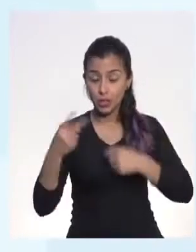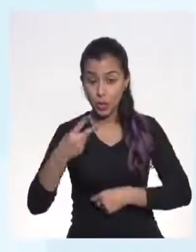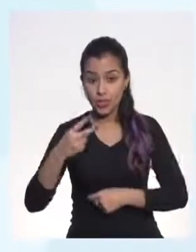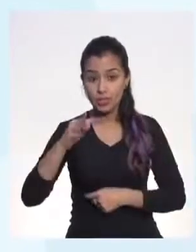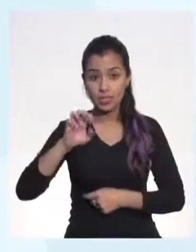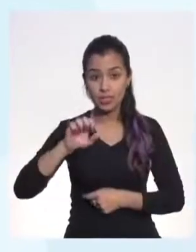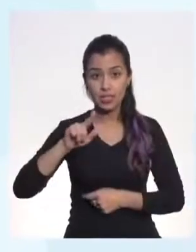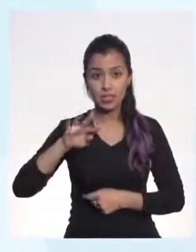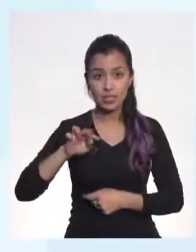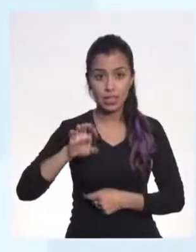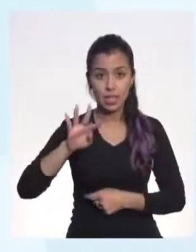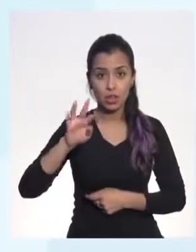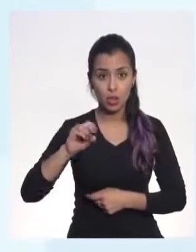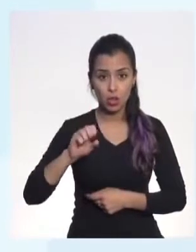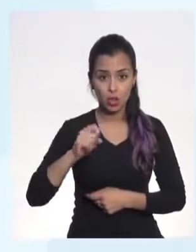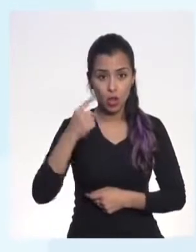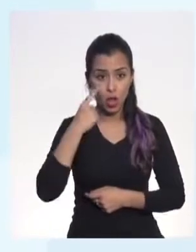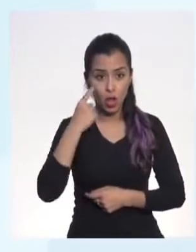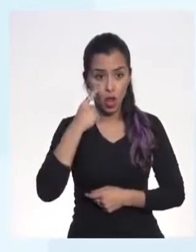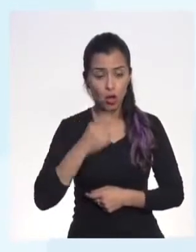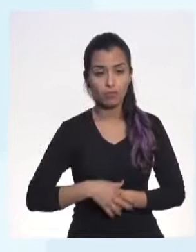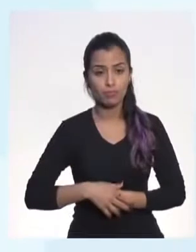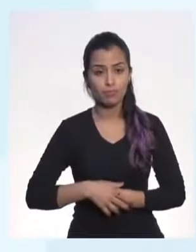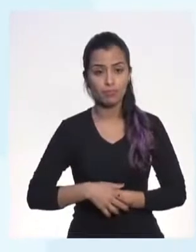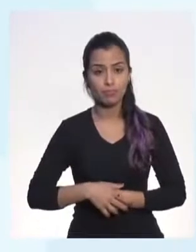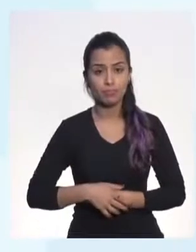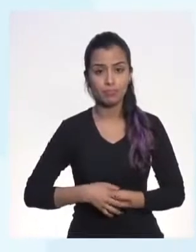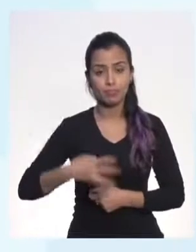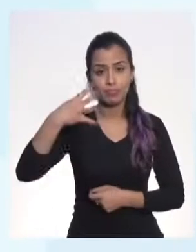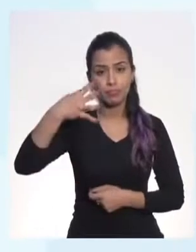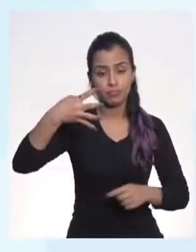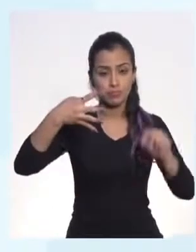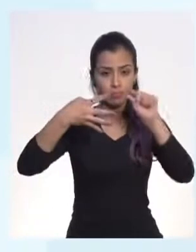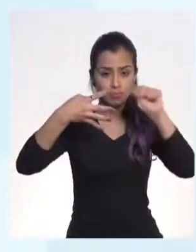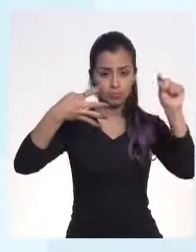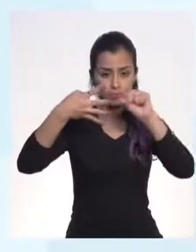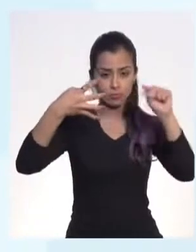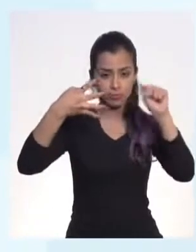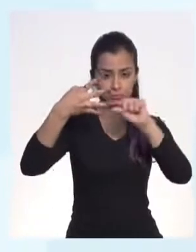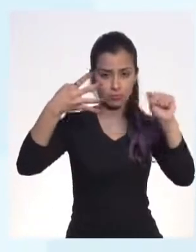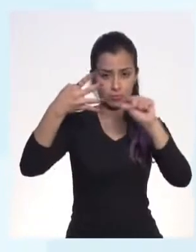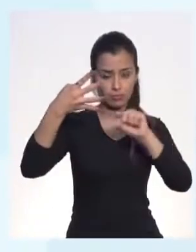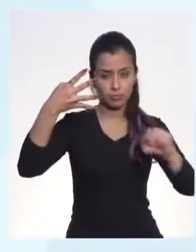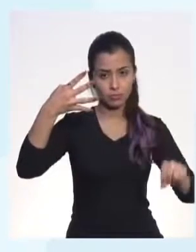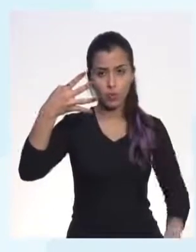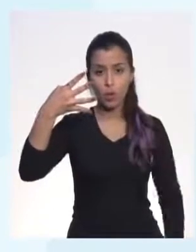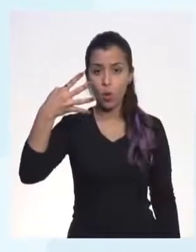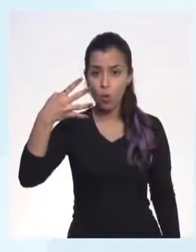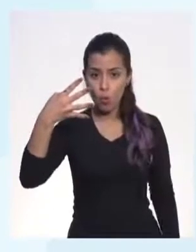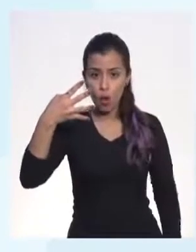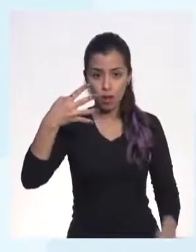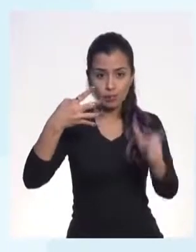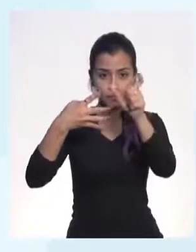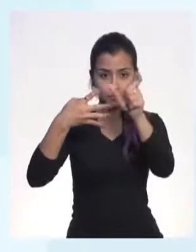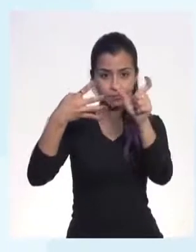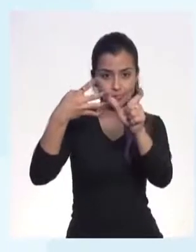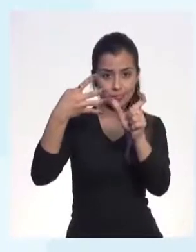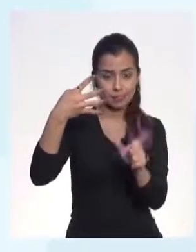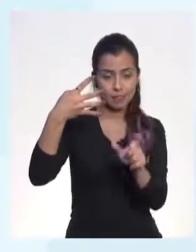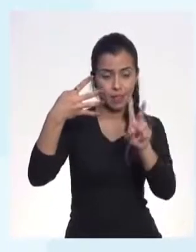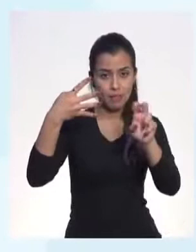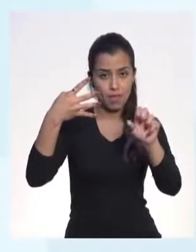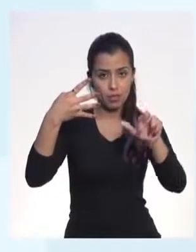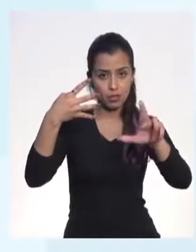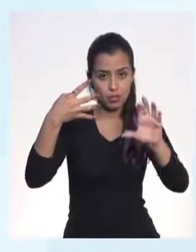uma duas três quatro eu contei quatro versos então quatro versos formam um Quarteto